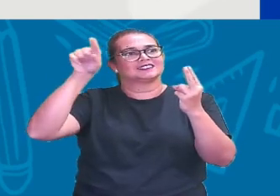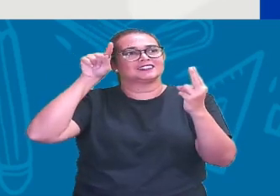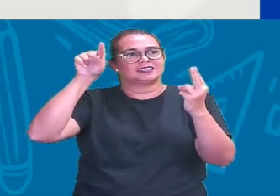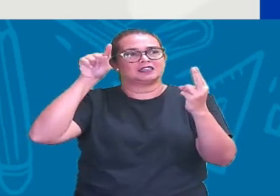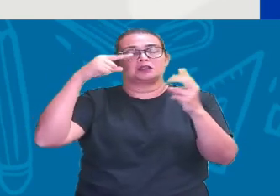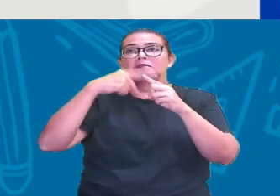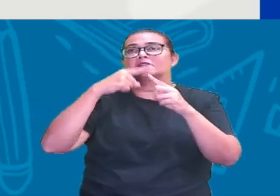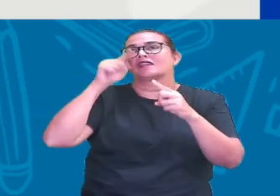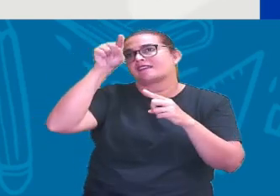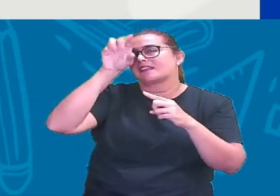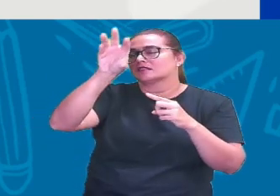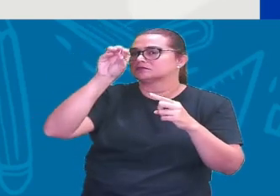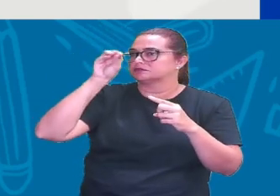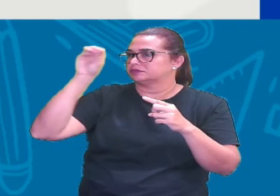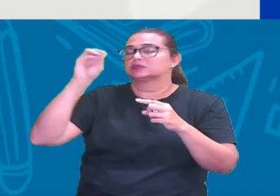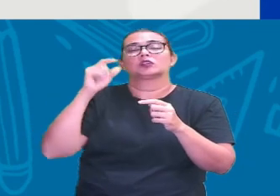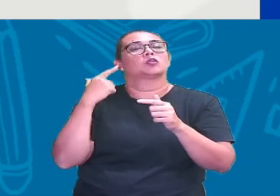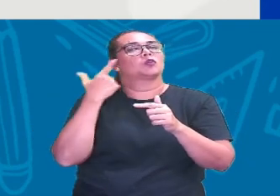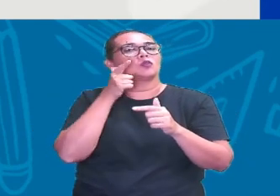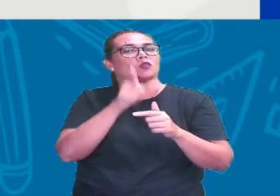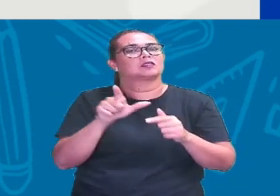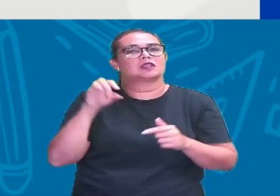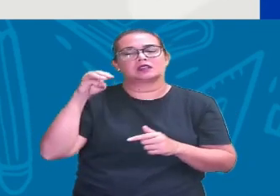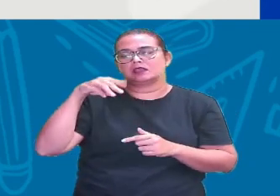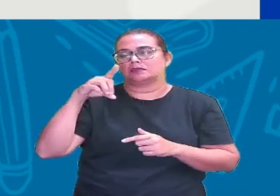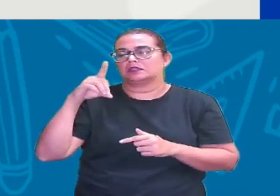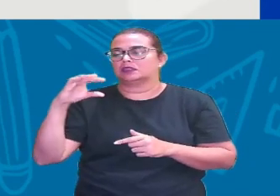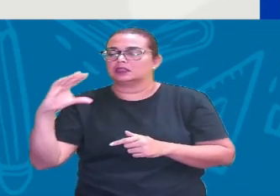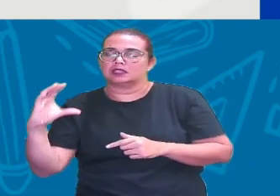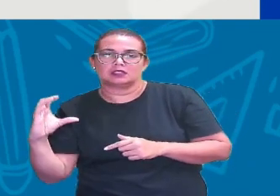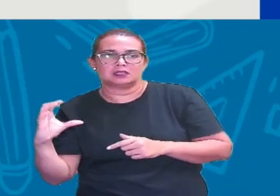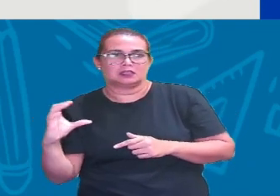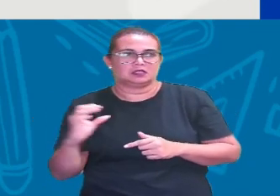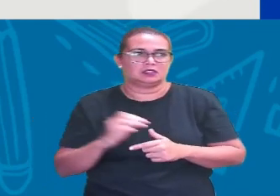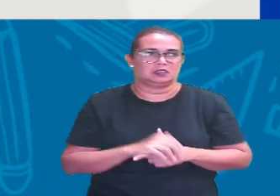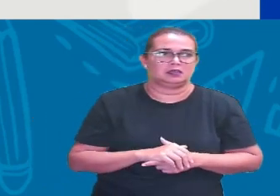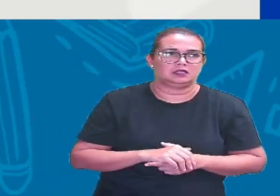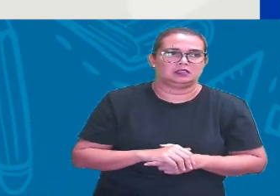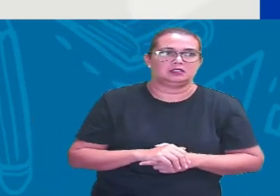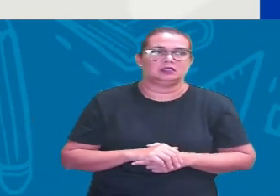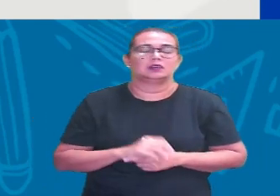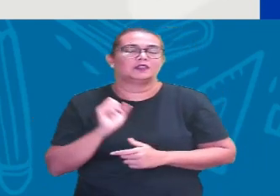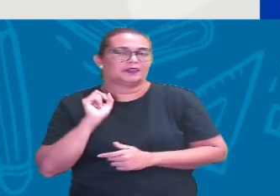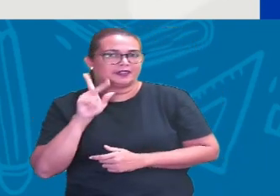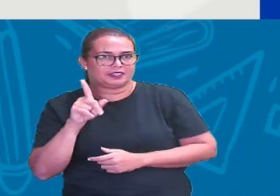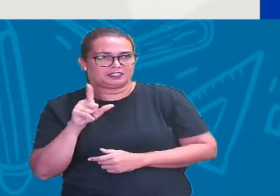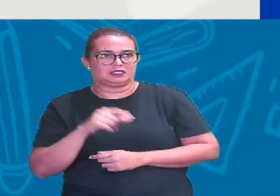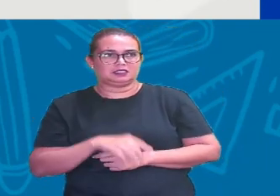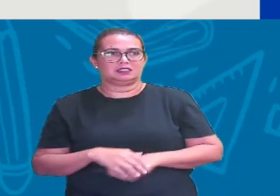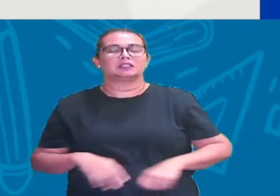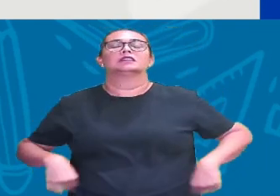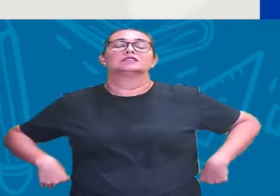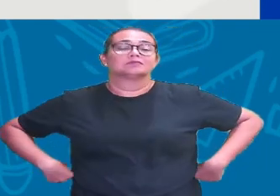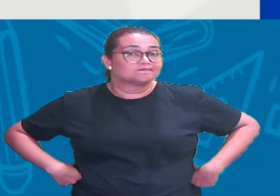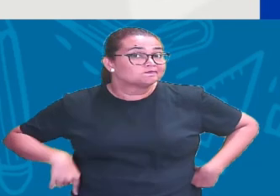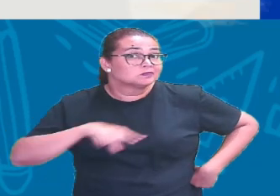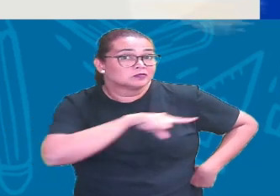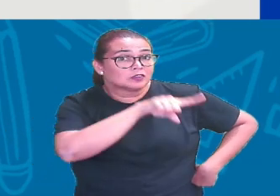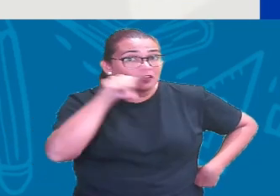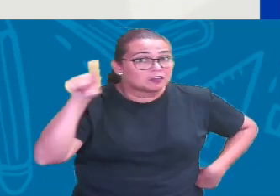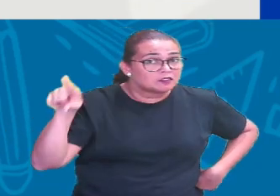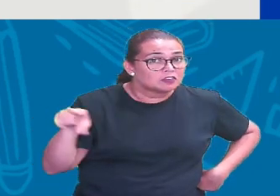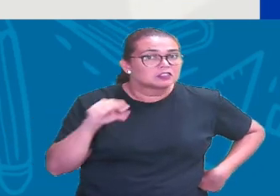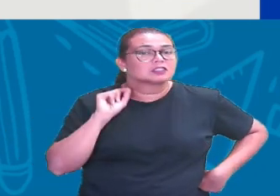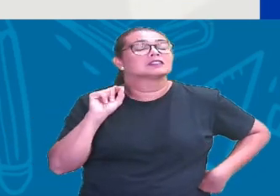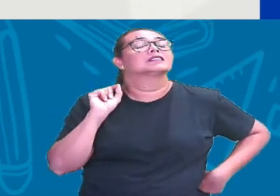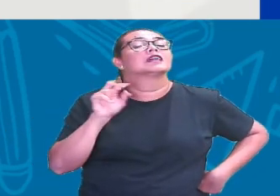nele, porque é ele que a gente vai utilizar para fazer o MDC, tá certo? Então, essa questão aí, adivinha